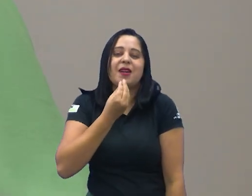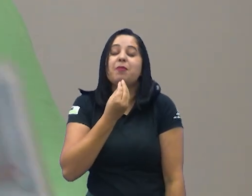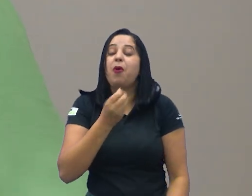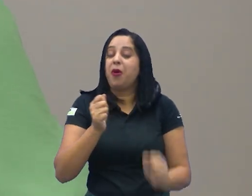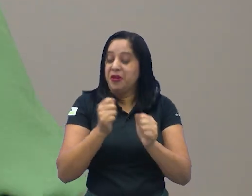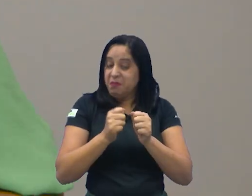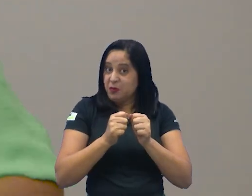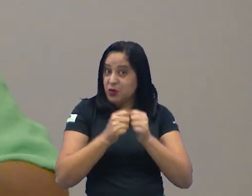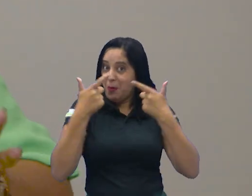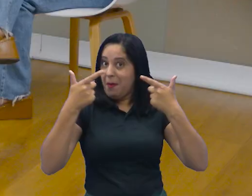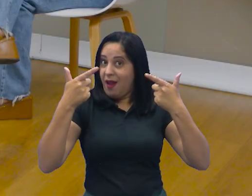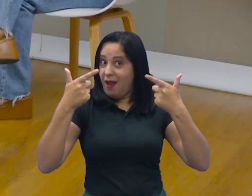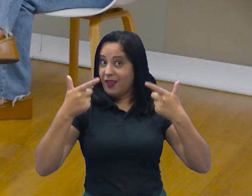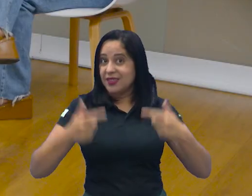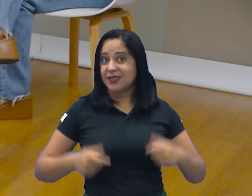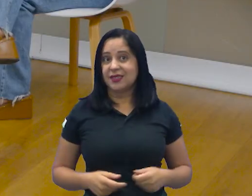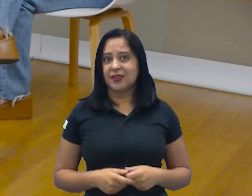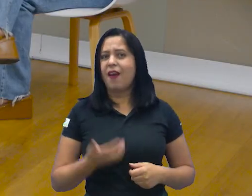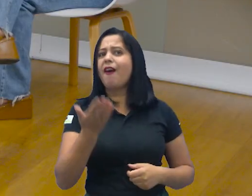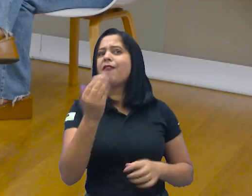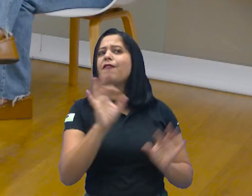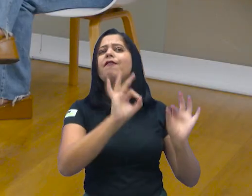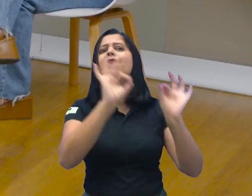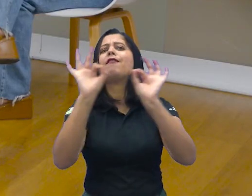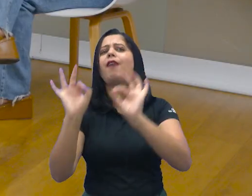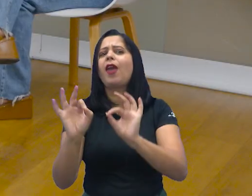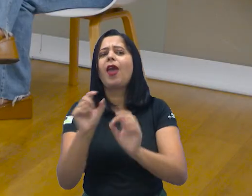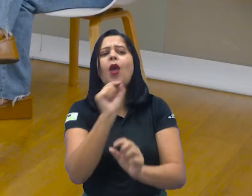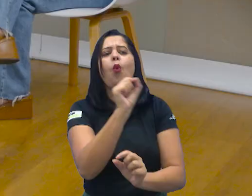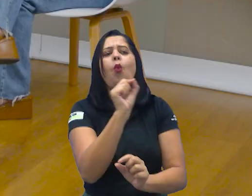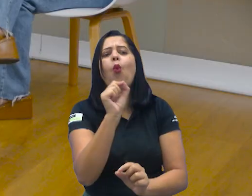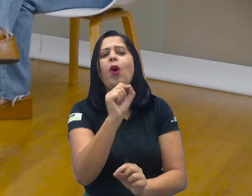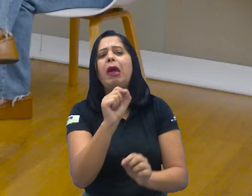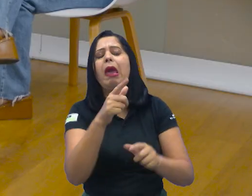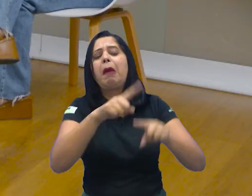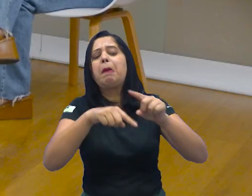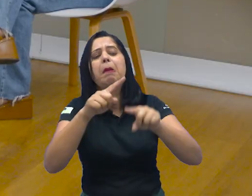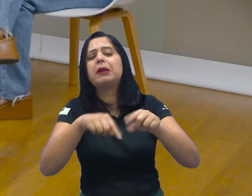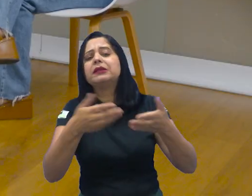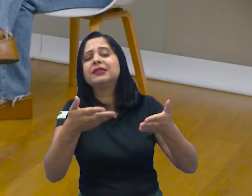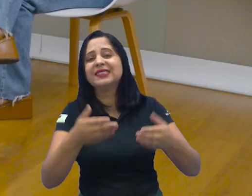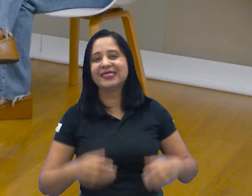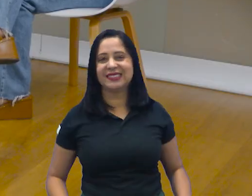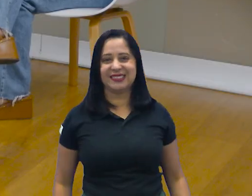surpresas. Doutora, vamos ver o que anda movimentando esse universo? Vamos.